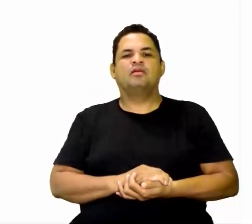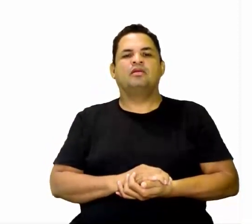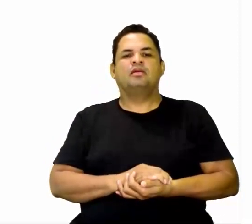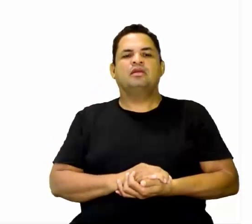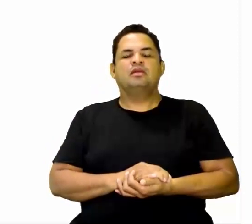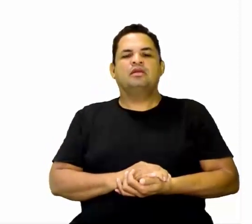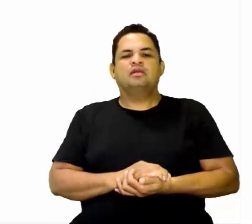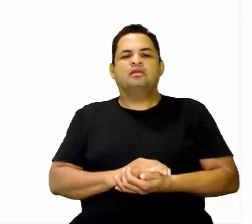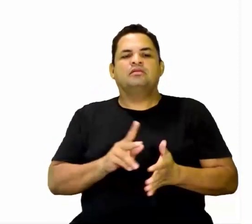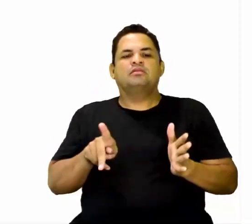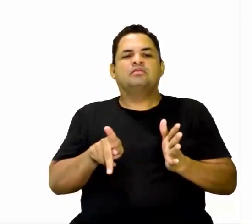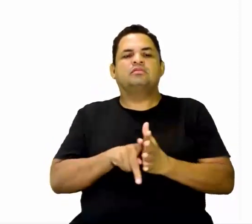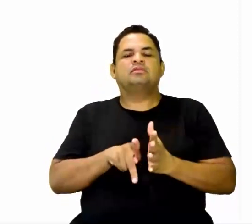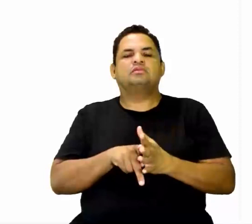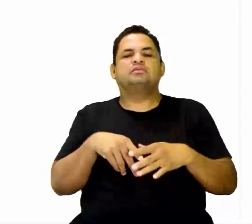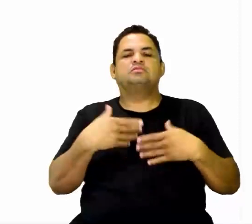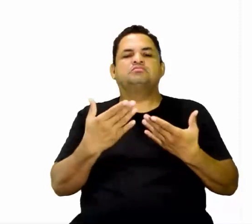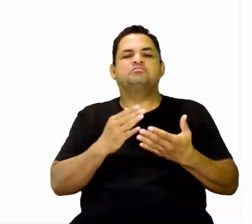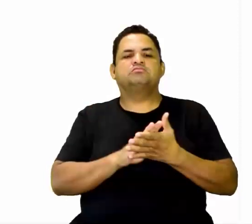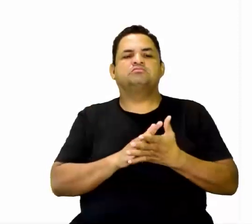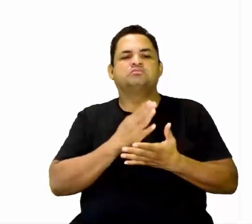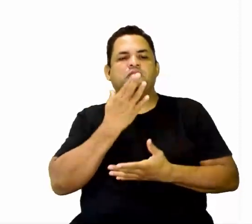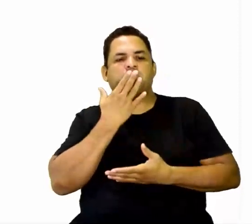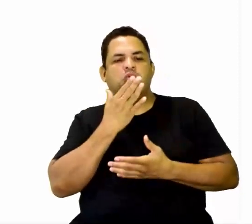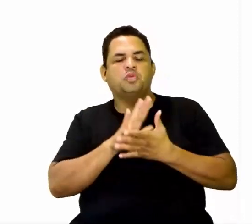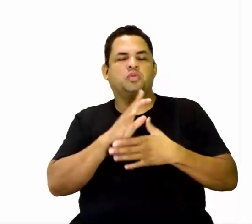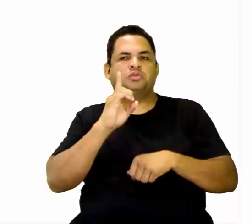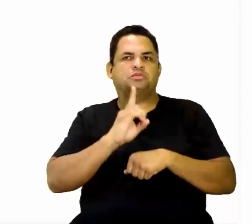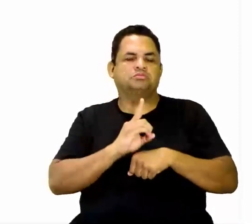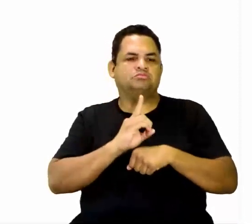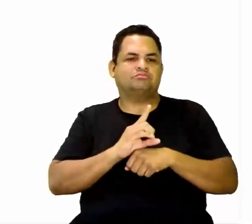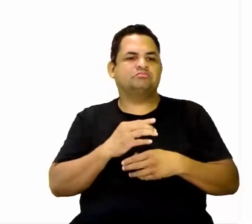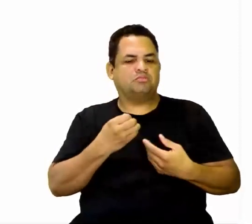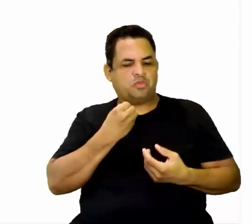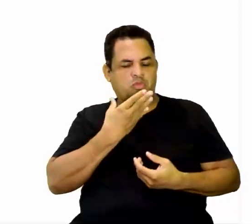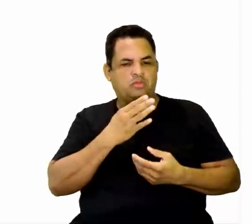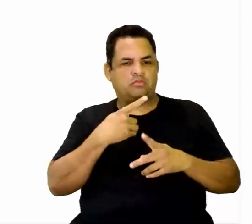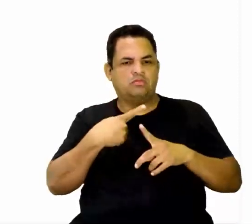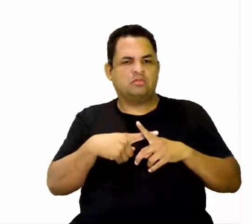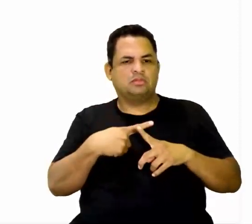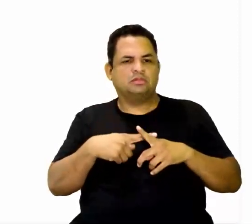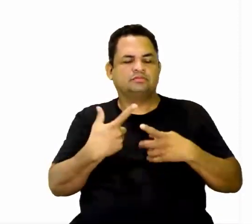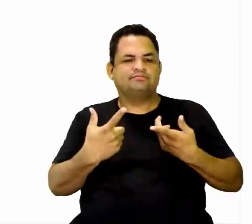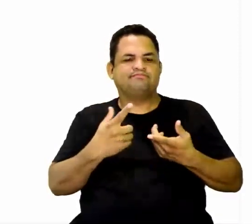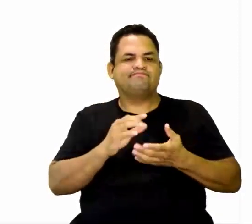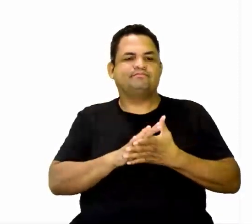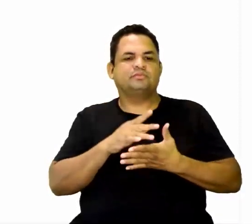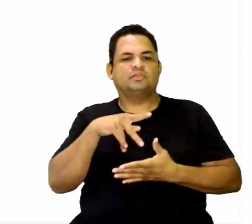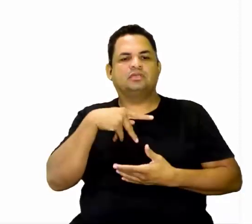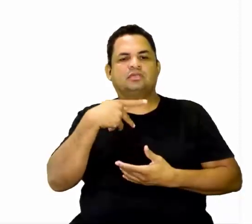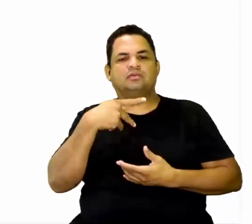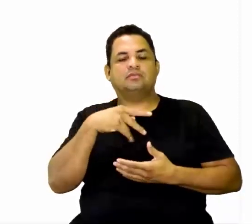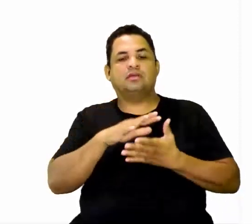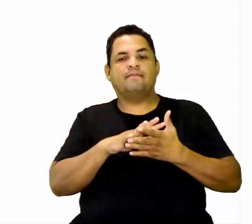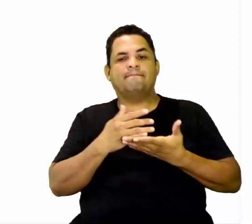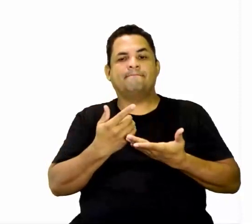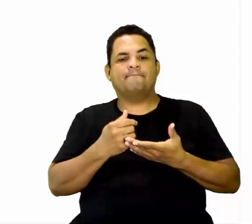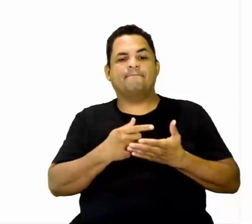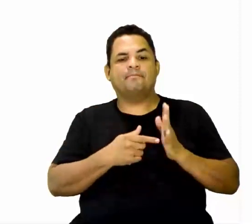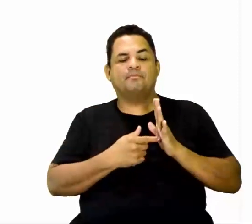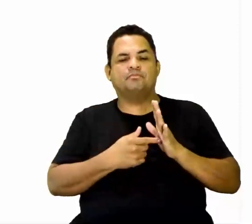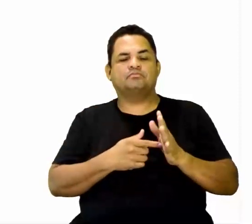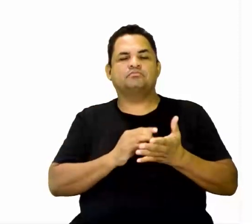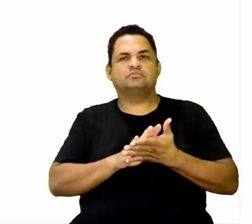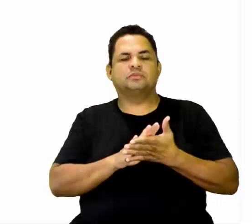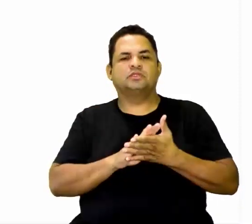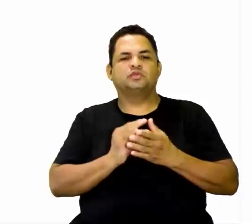as propriedades não seria cor e densidade, tá bom? Porque aqui nós estamos dizendo para identificar se uma substância